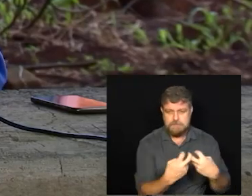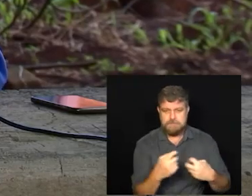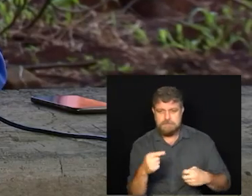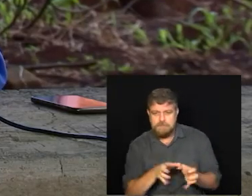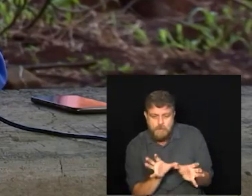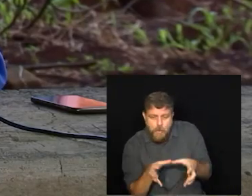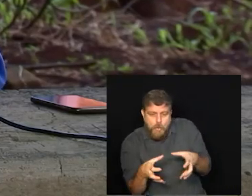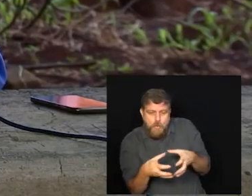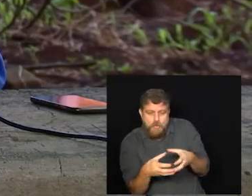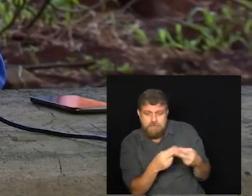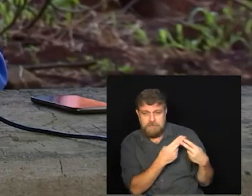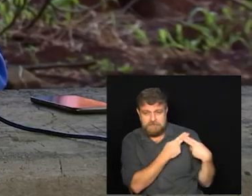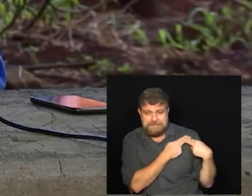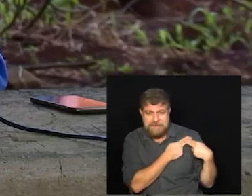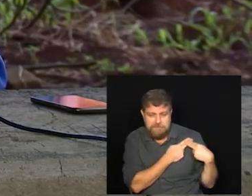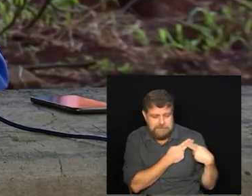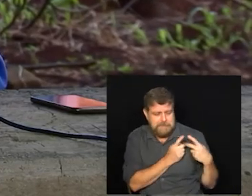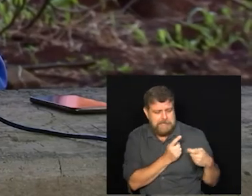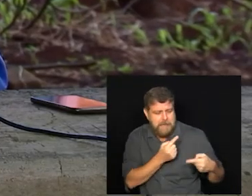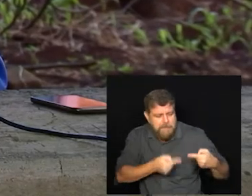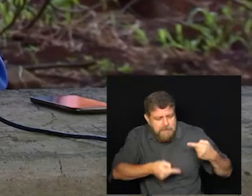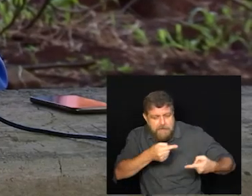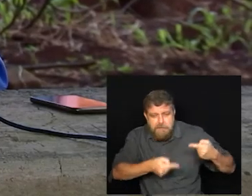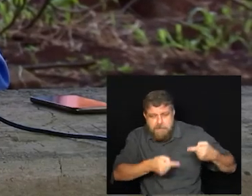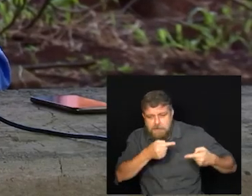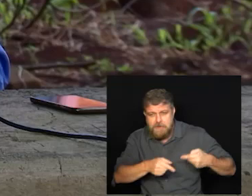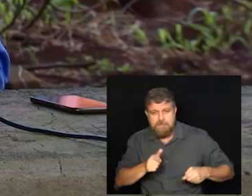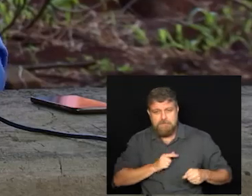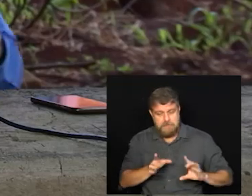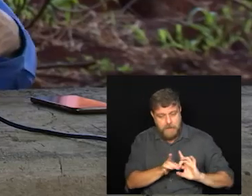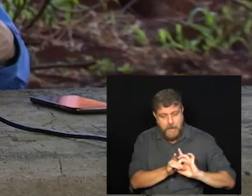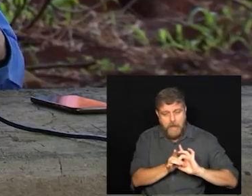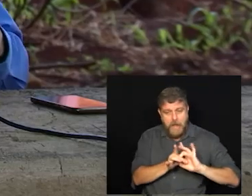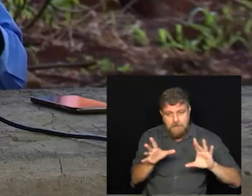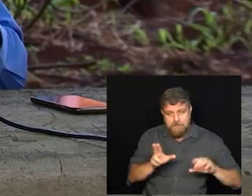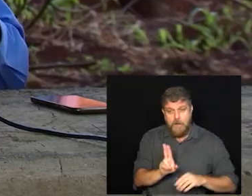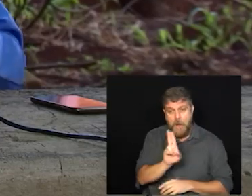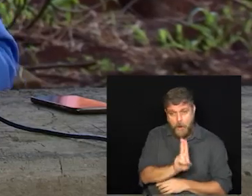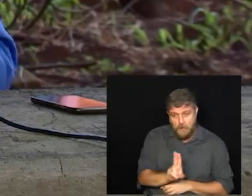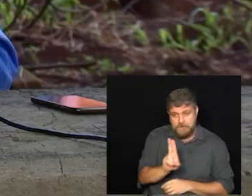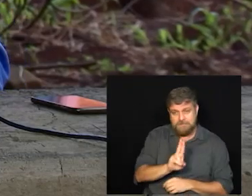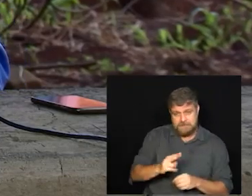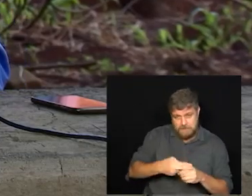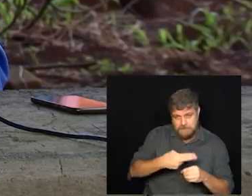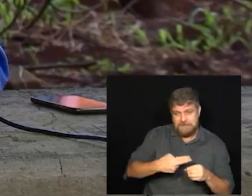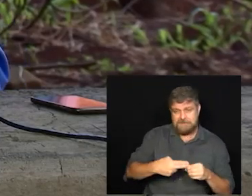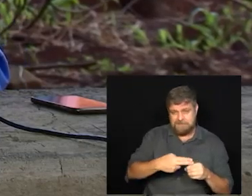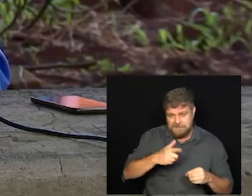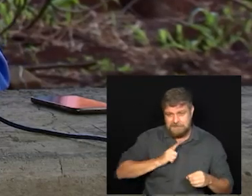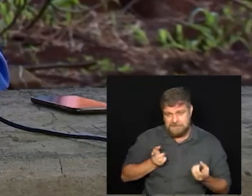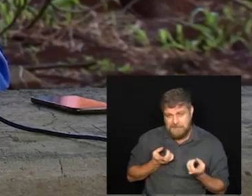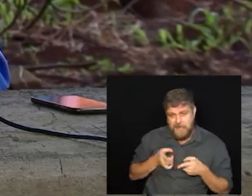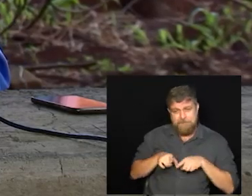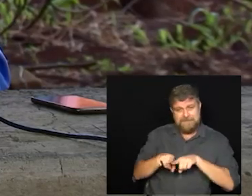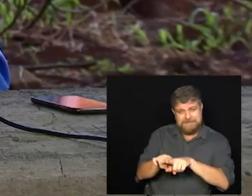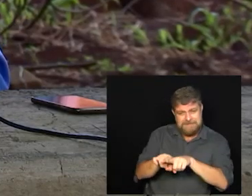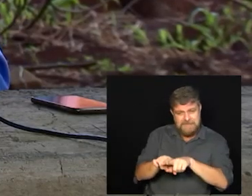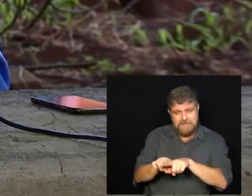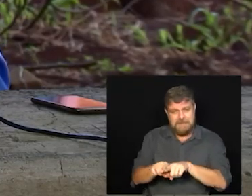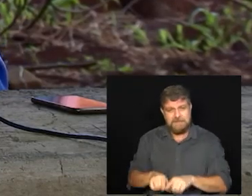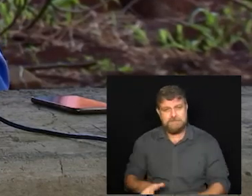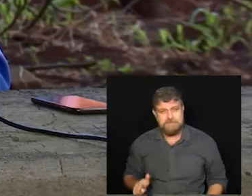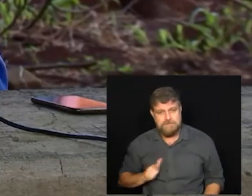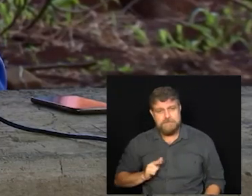equipe, estão sendo autorizadas, né? A universidade tem sido presente e parceira nesse momento